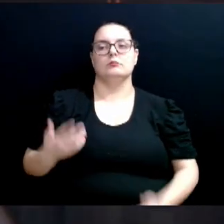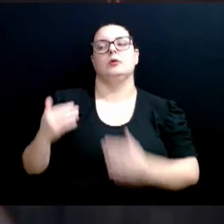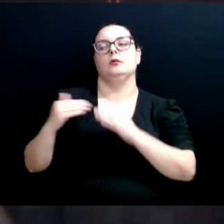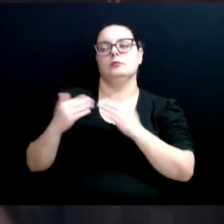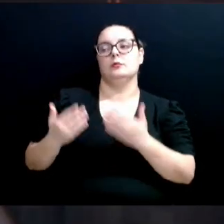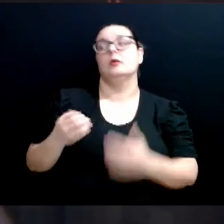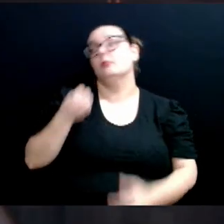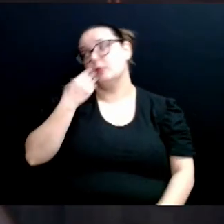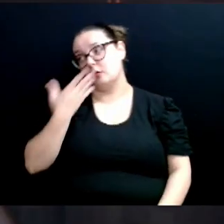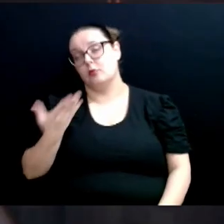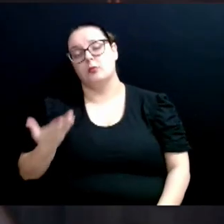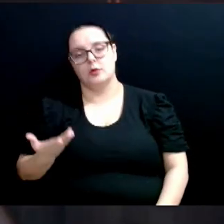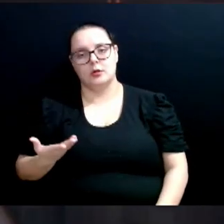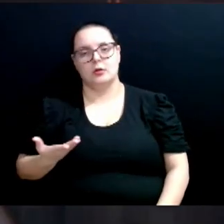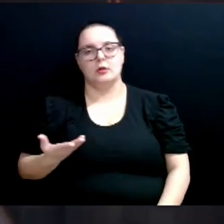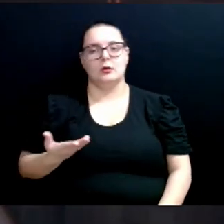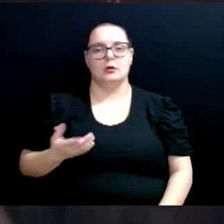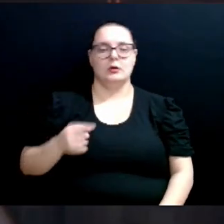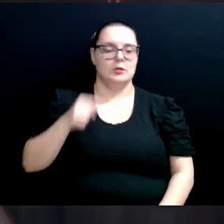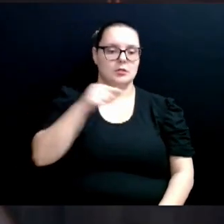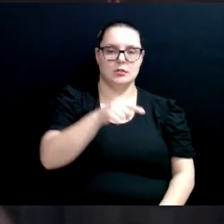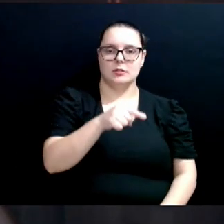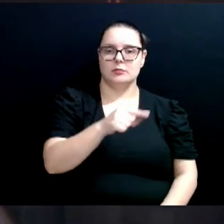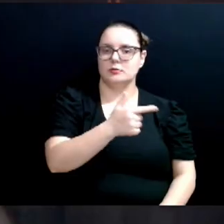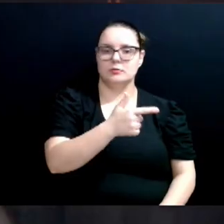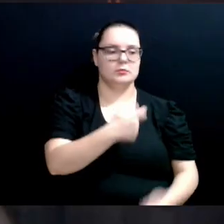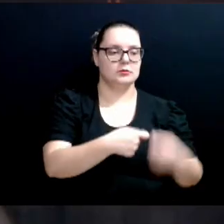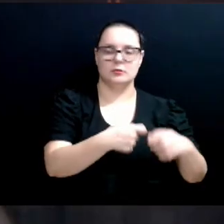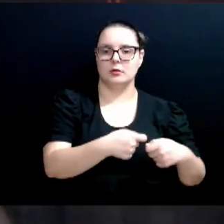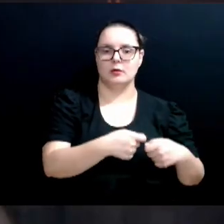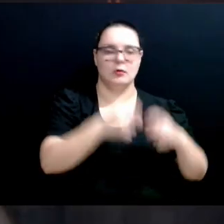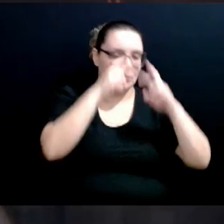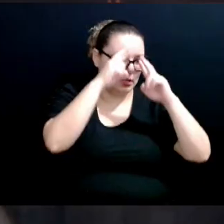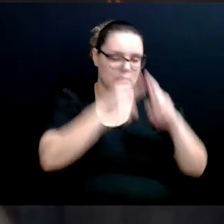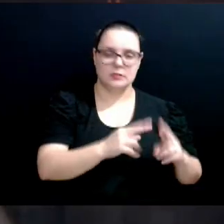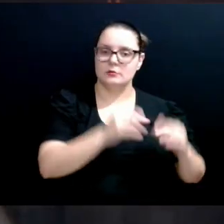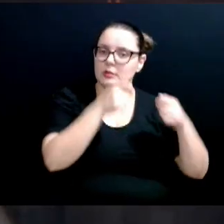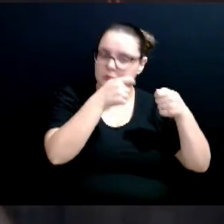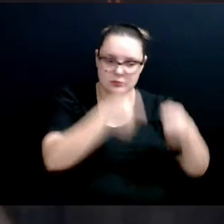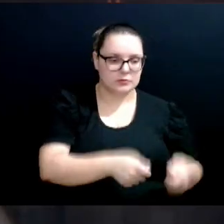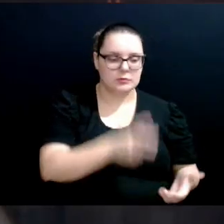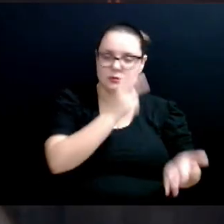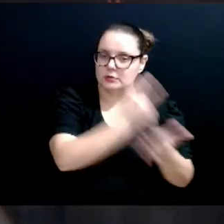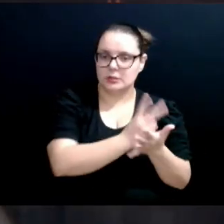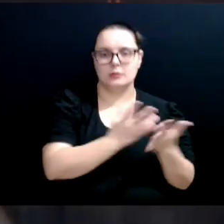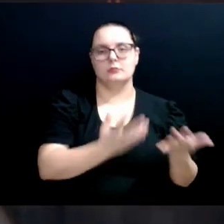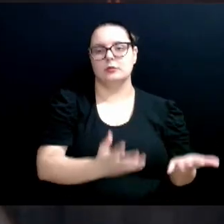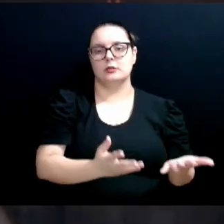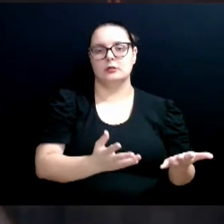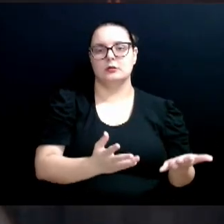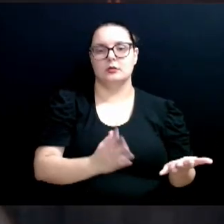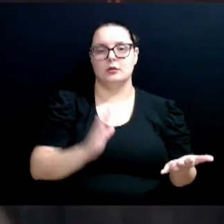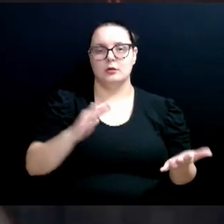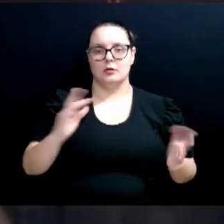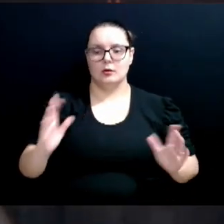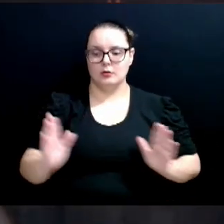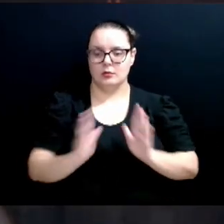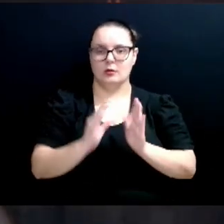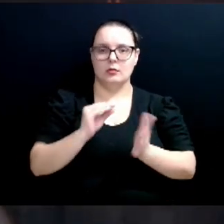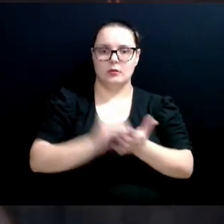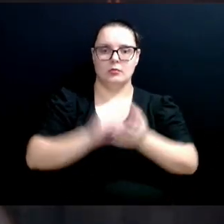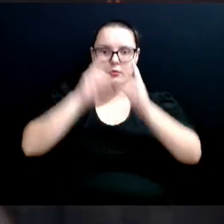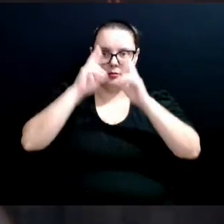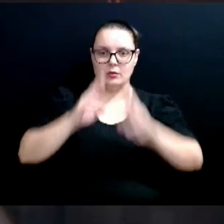tenho, isso aqui é inegociável para mim, respeito é inegociável, por exemplo, né? Então, quando eu deparar com o desrespeito, eu vou dizer ao outro,